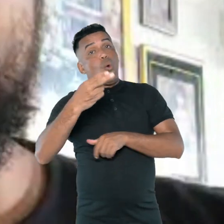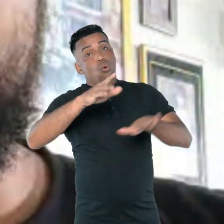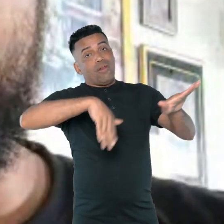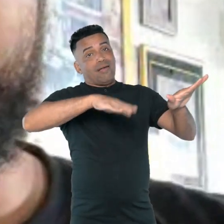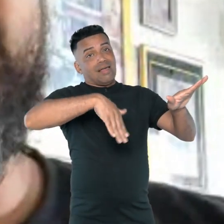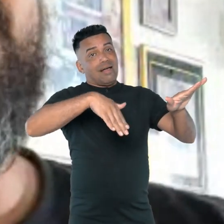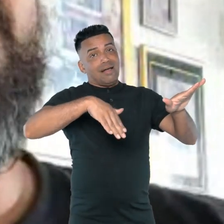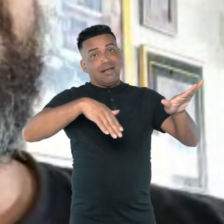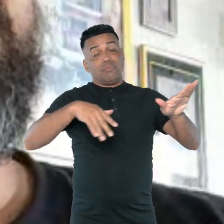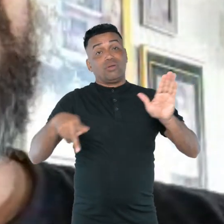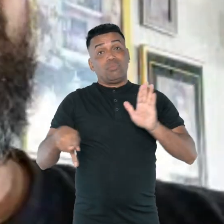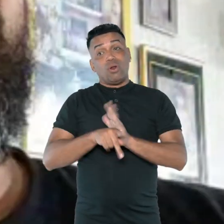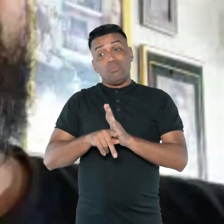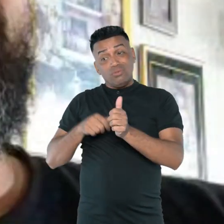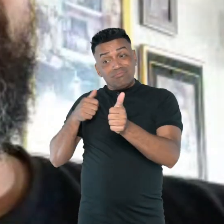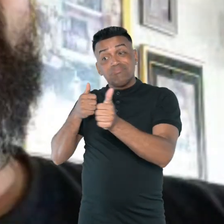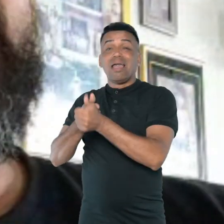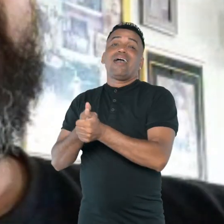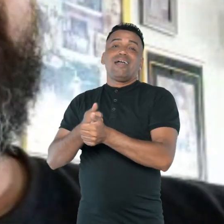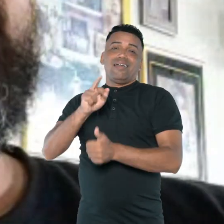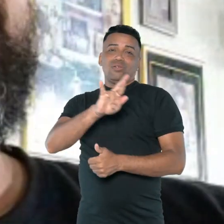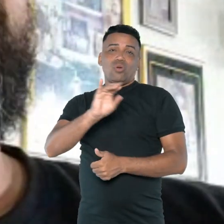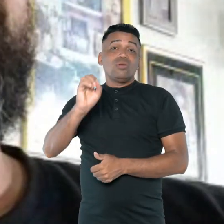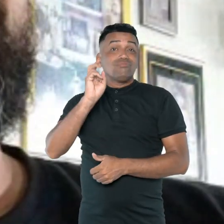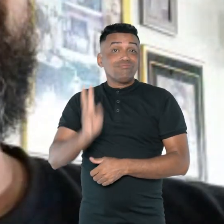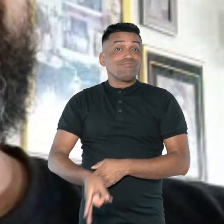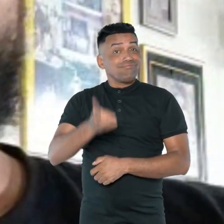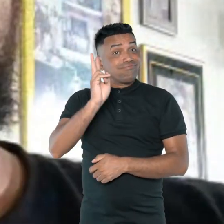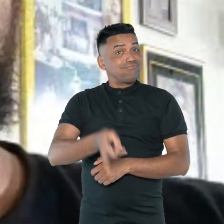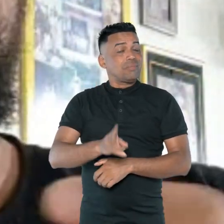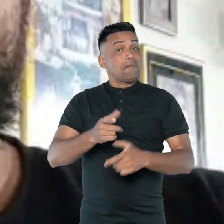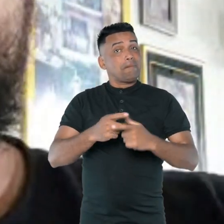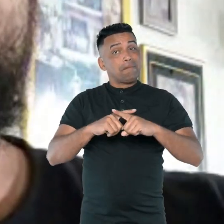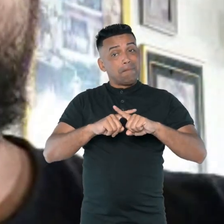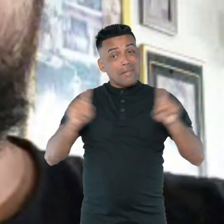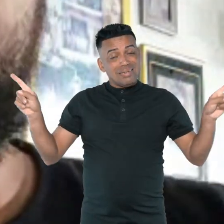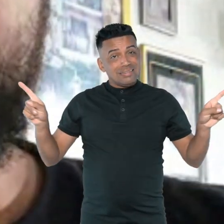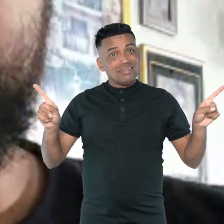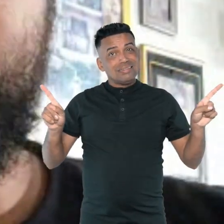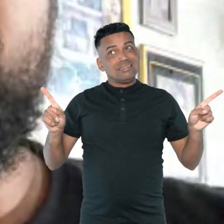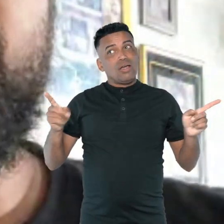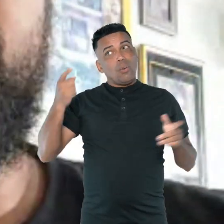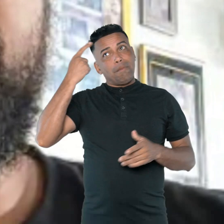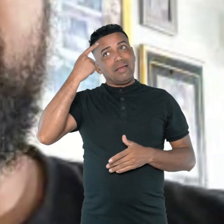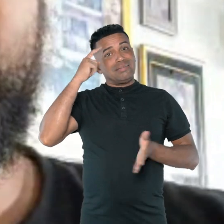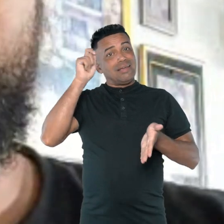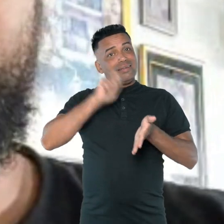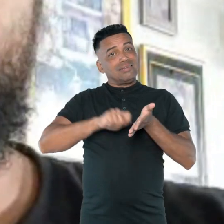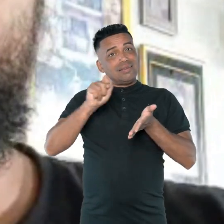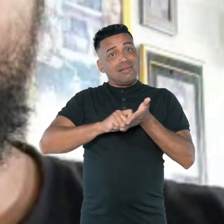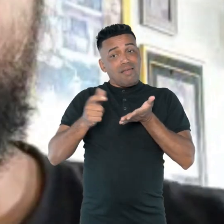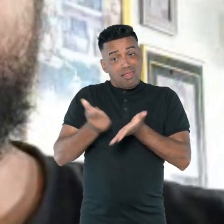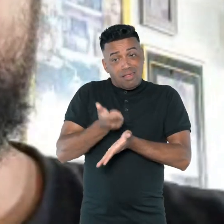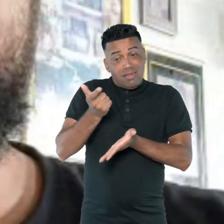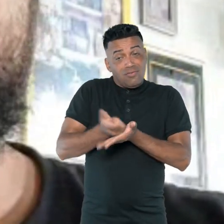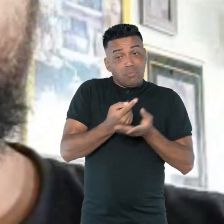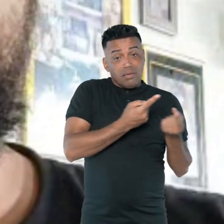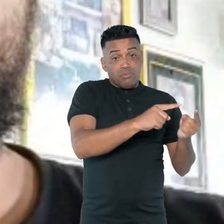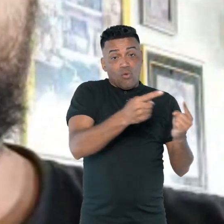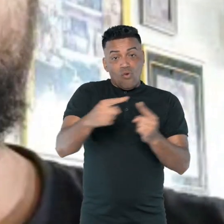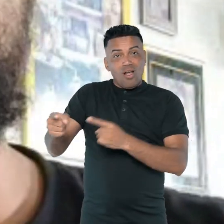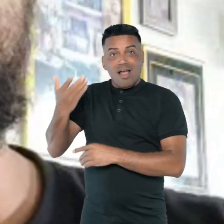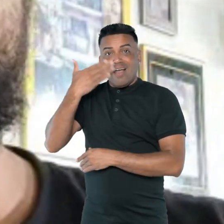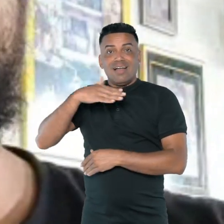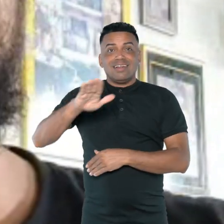Porque eu sempre estive na beira do rio, mas eu pensei em escrever livros para provocar nas